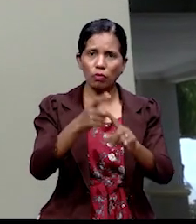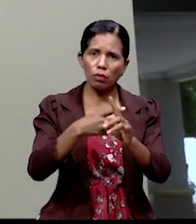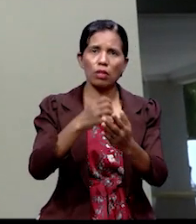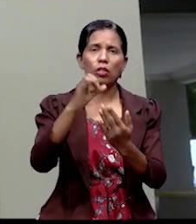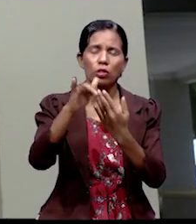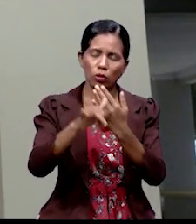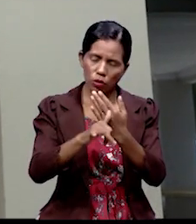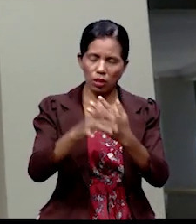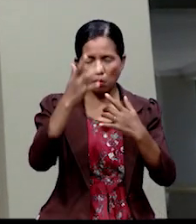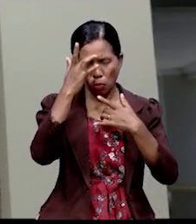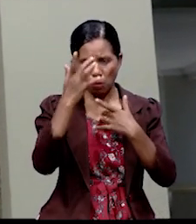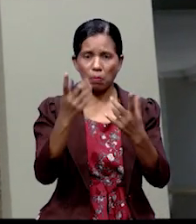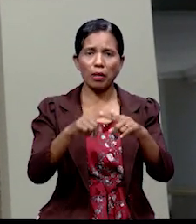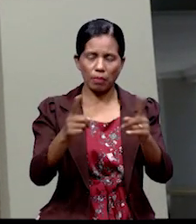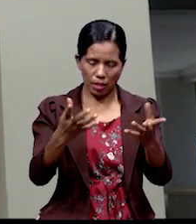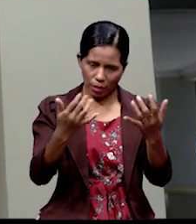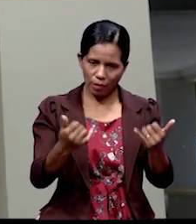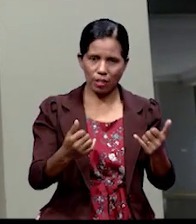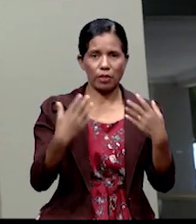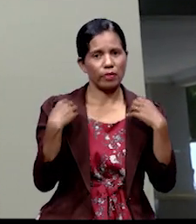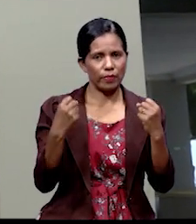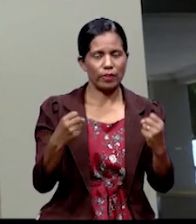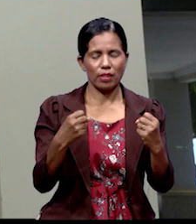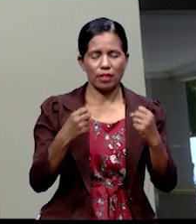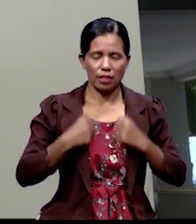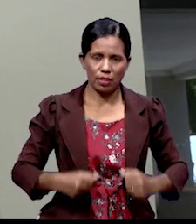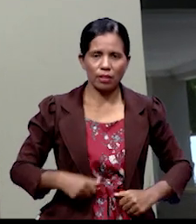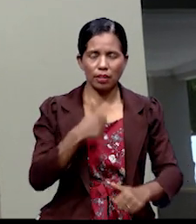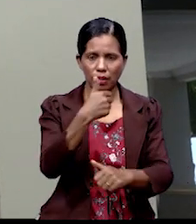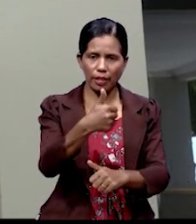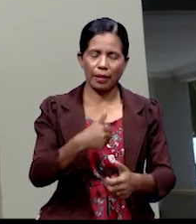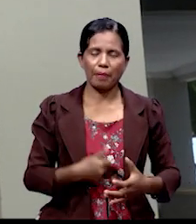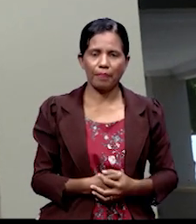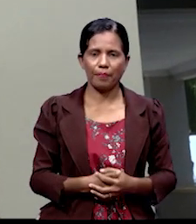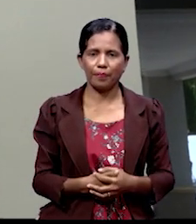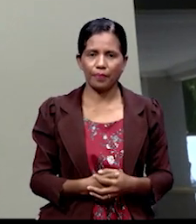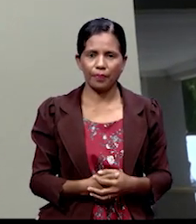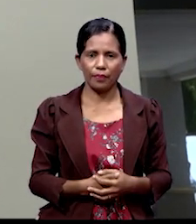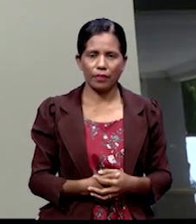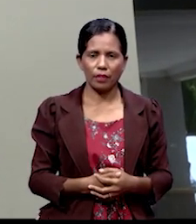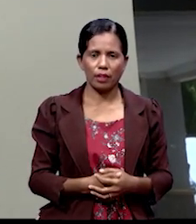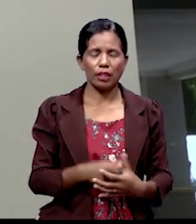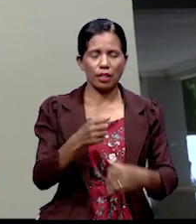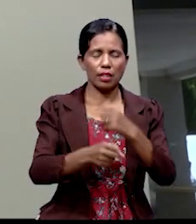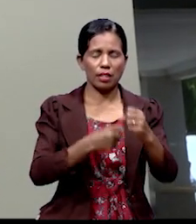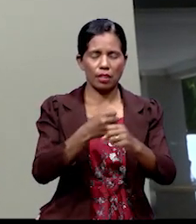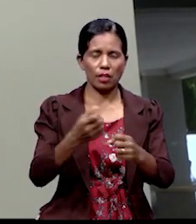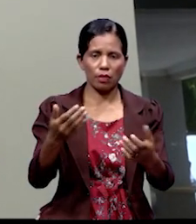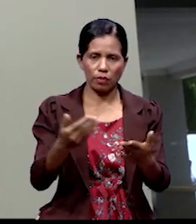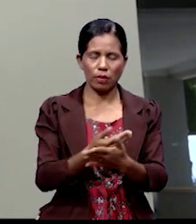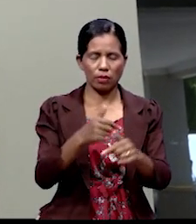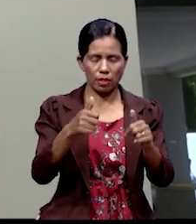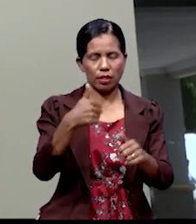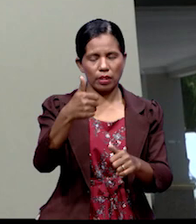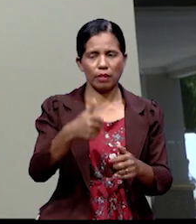dia pior, agora é, dia minha, animado, minha tina com o Nemai, yeah.